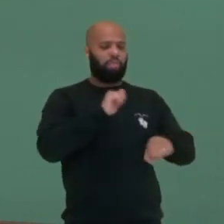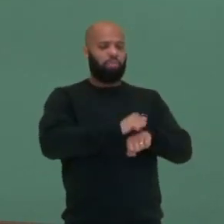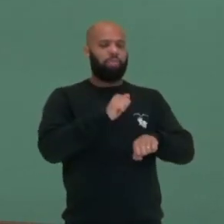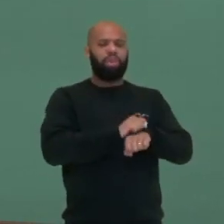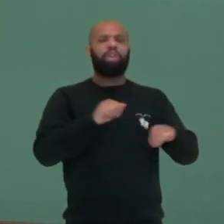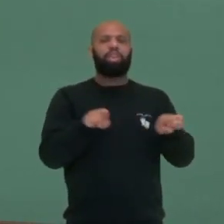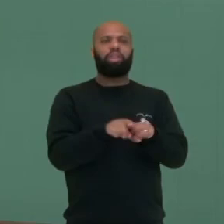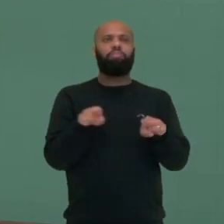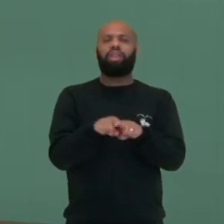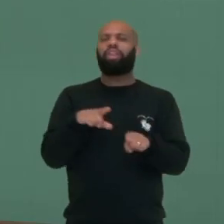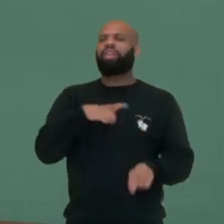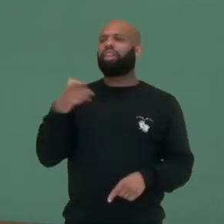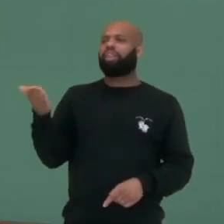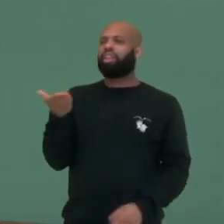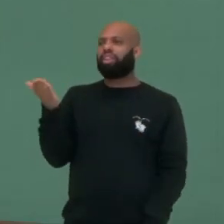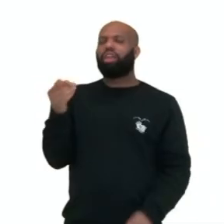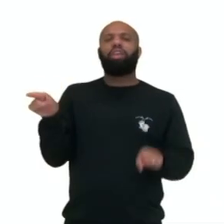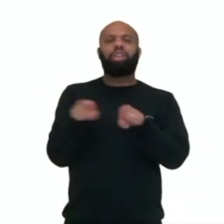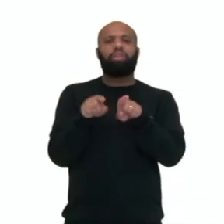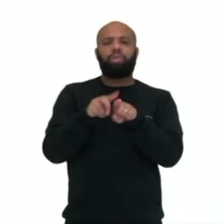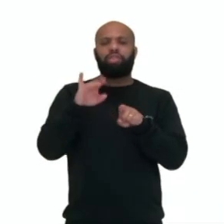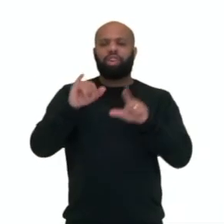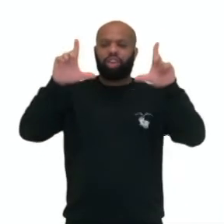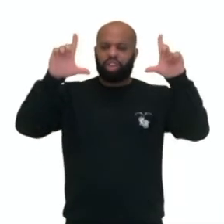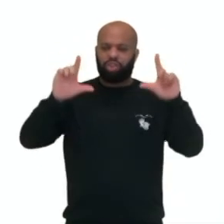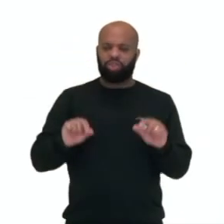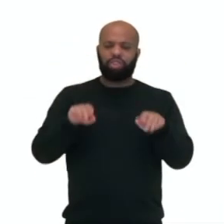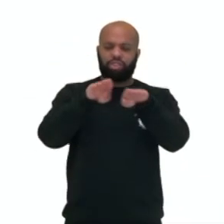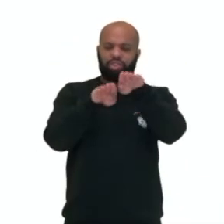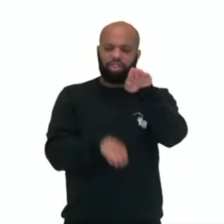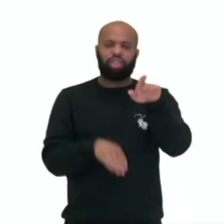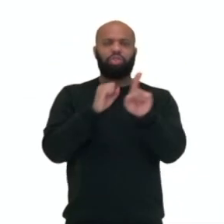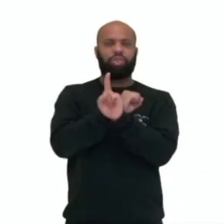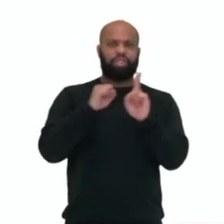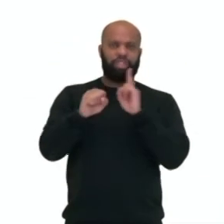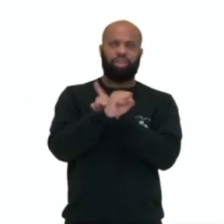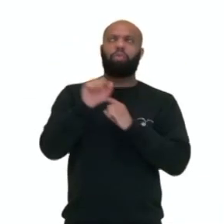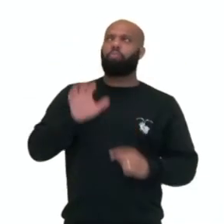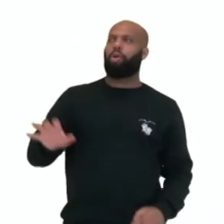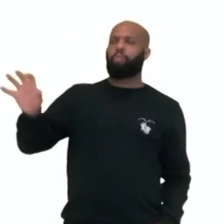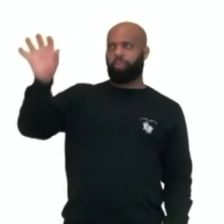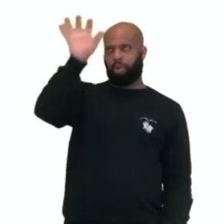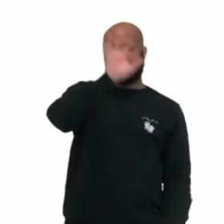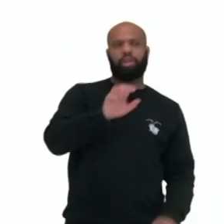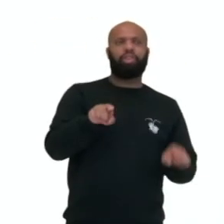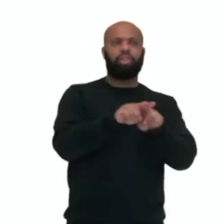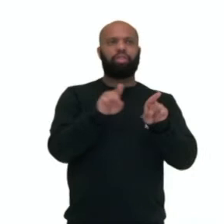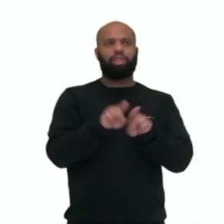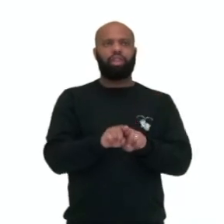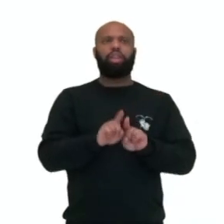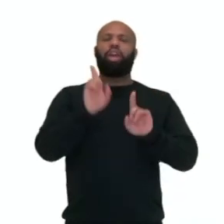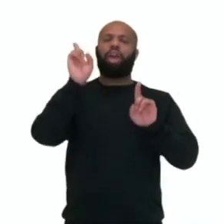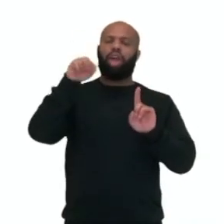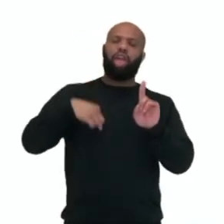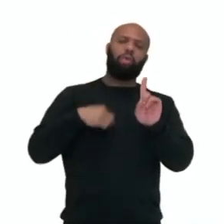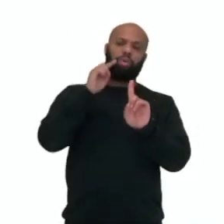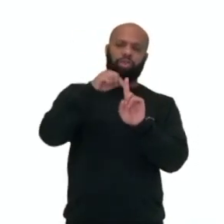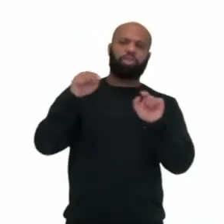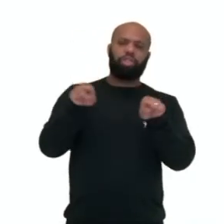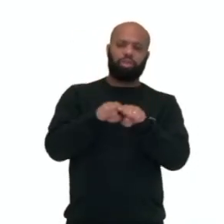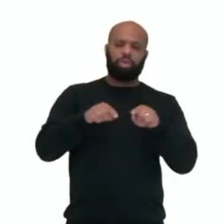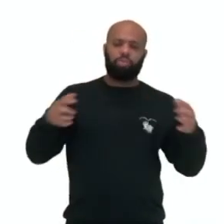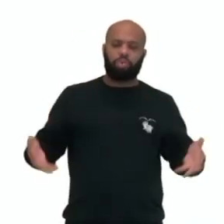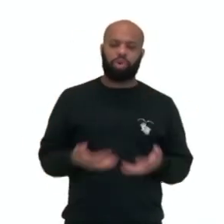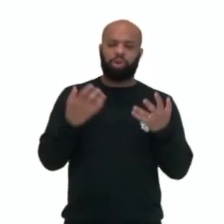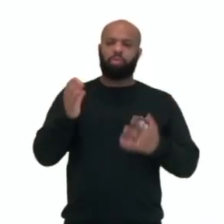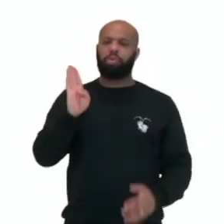a marginalização e reduzir desigualdades sociais e regionais. São ainda objetivos: promover o